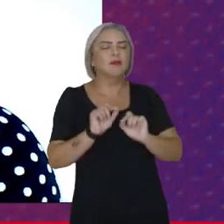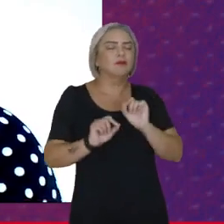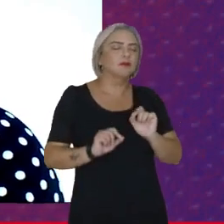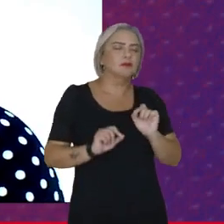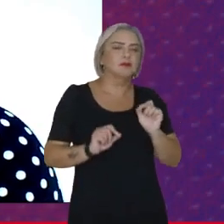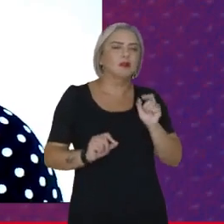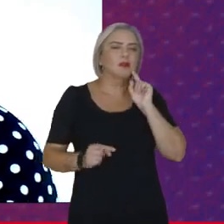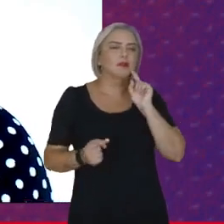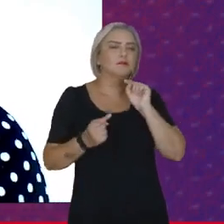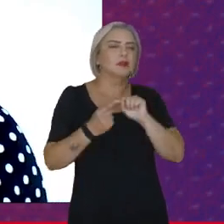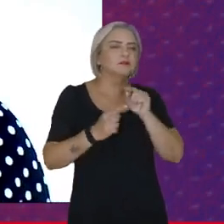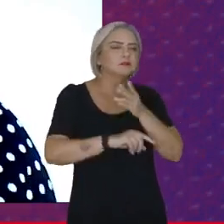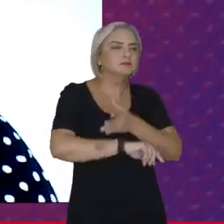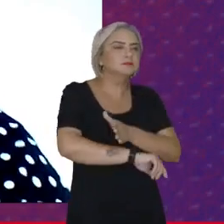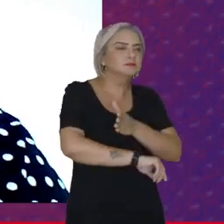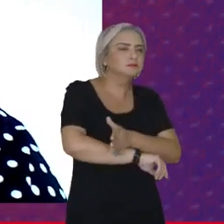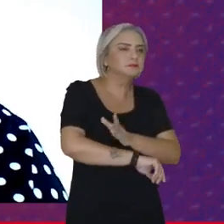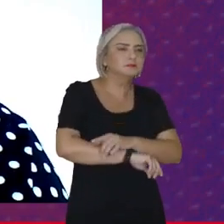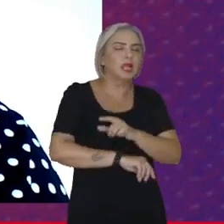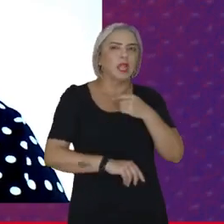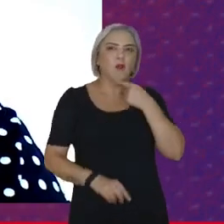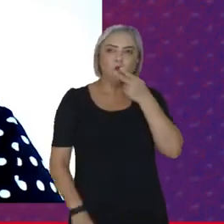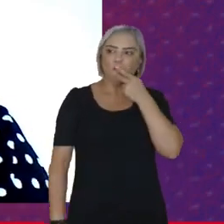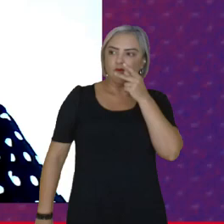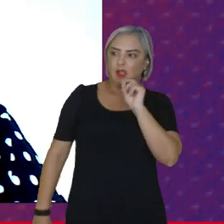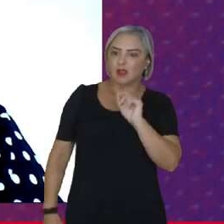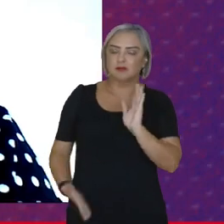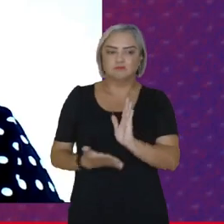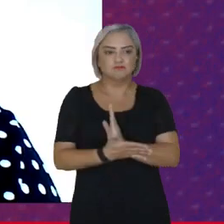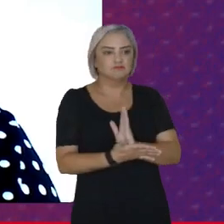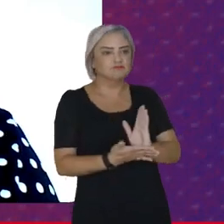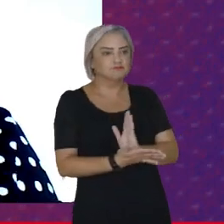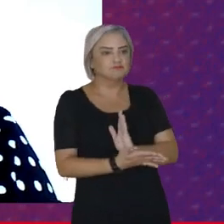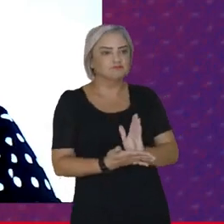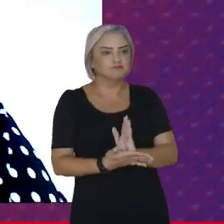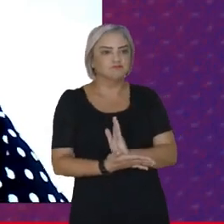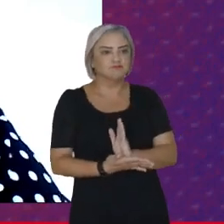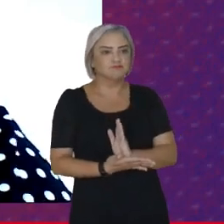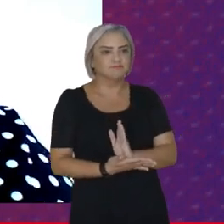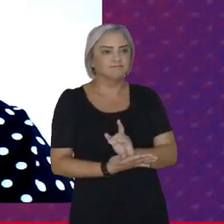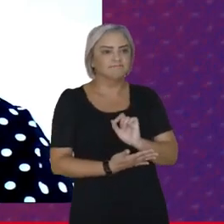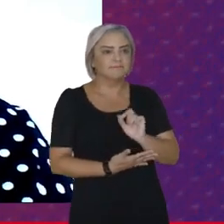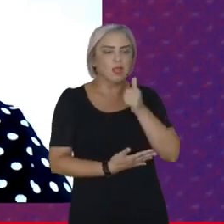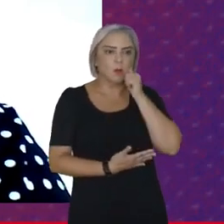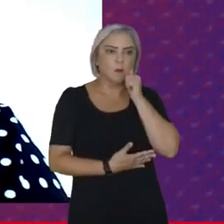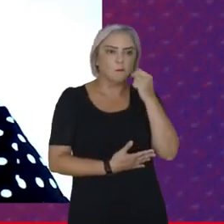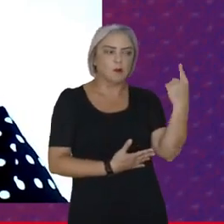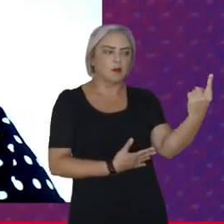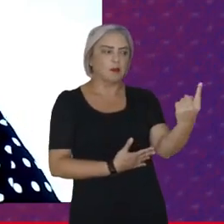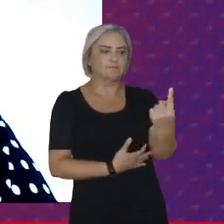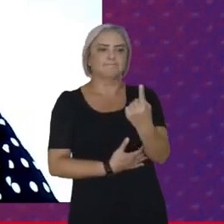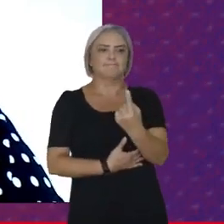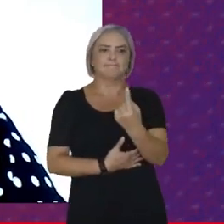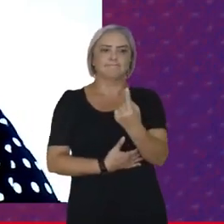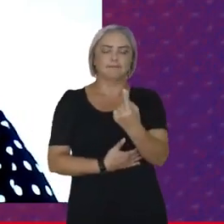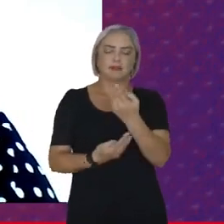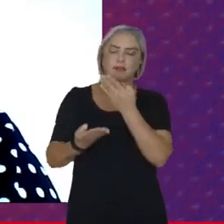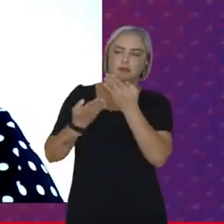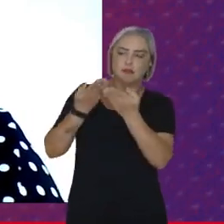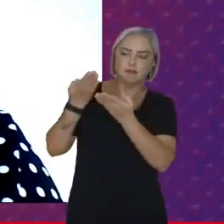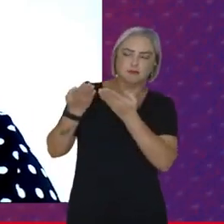indo para o ponto de vista prático. Eu estou falando que muitas vezes uma mulher vai ser atendida